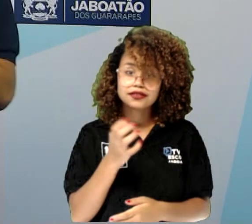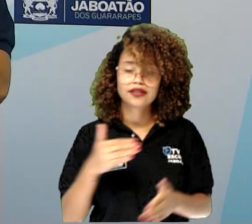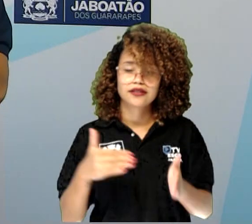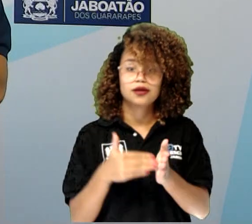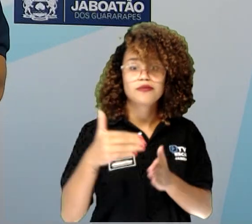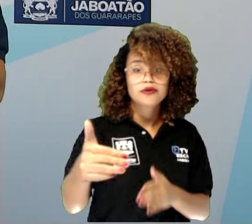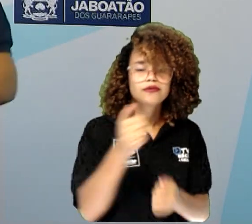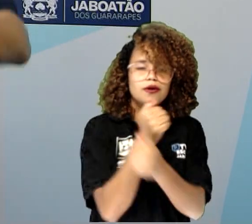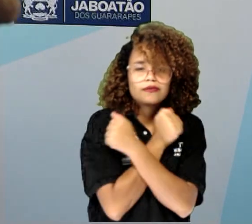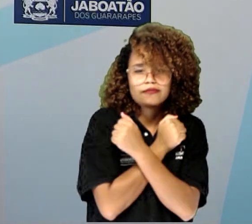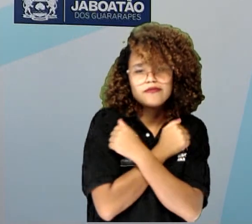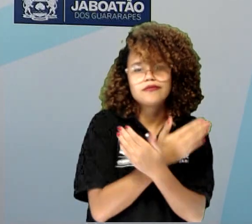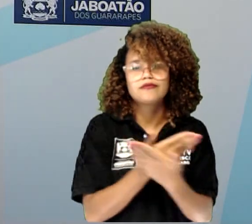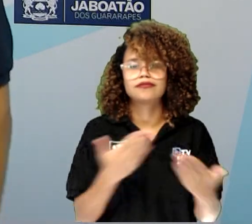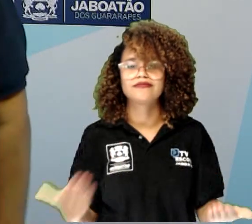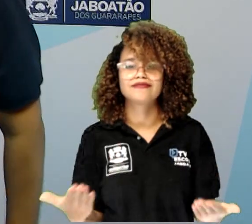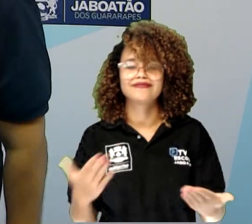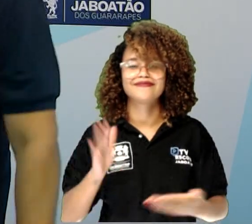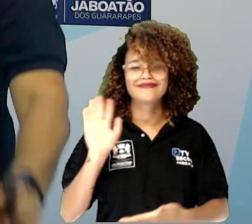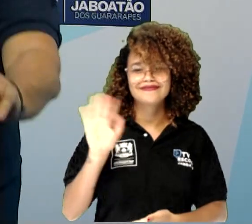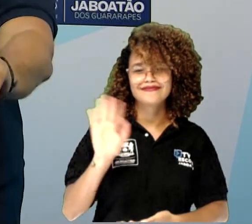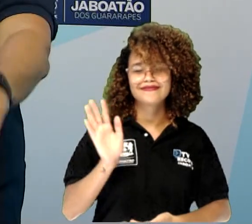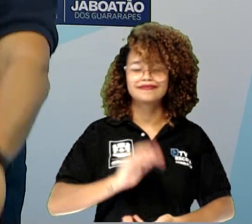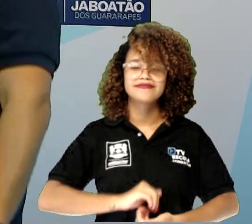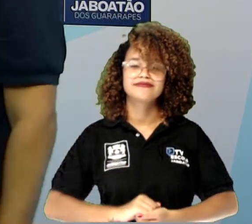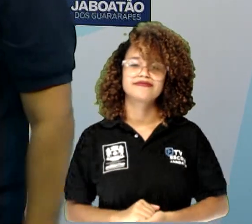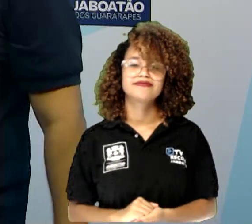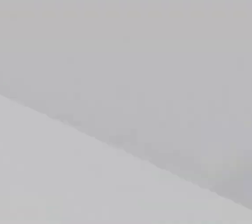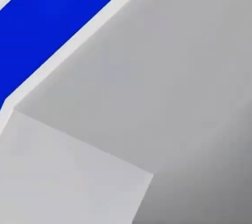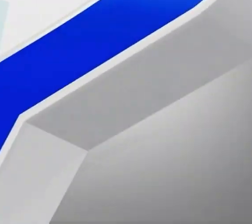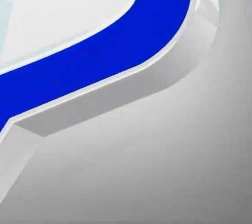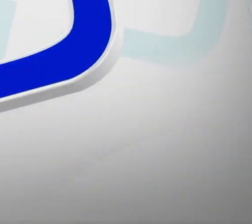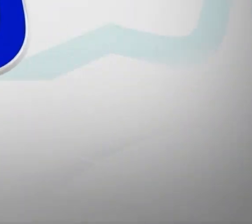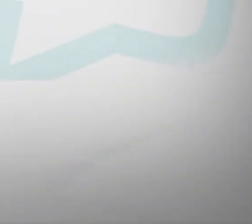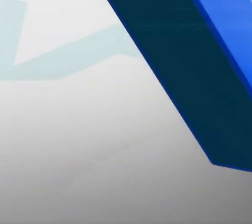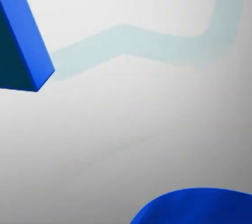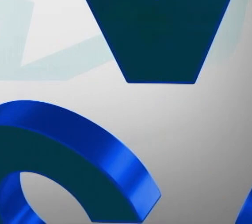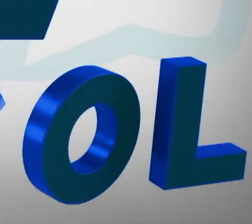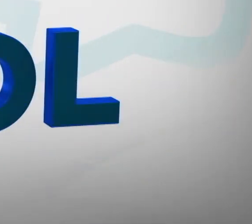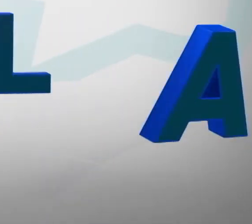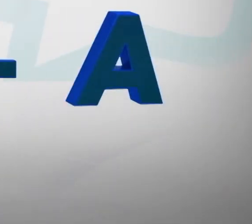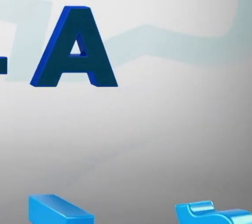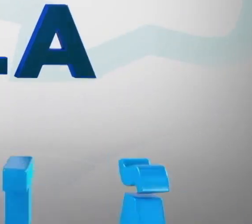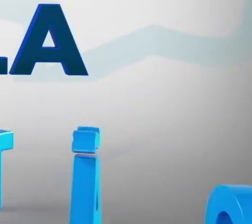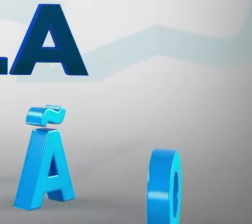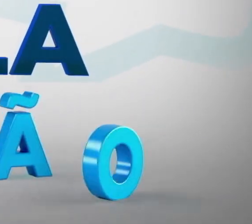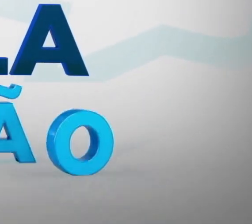Um grande abraço para você. É Rocha, valeu!